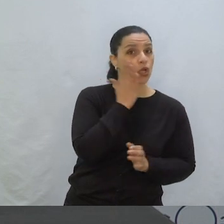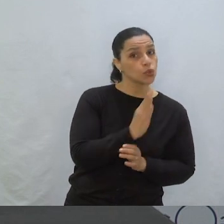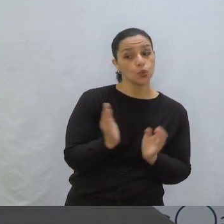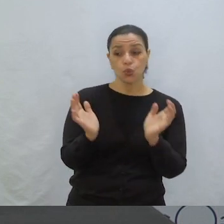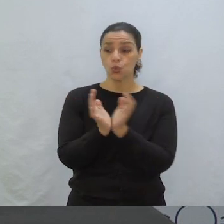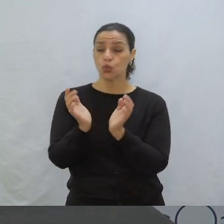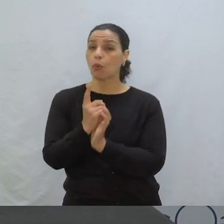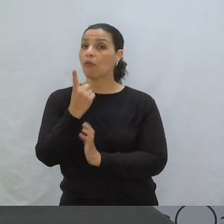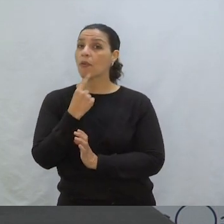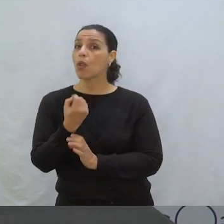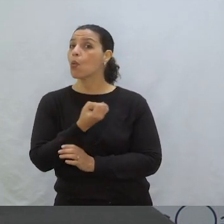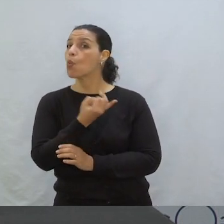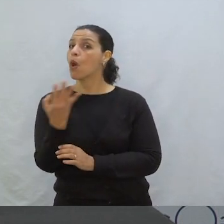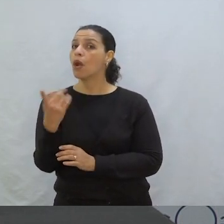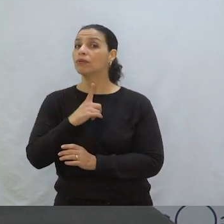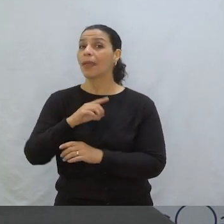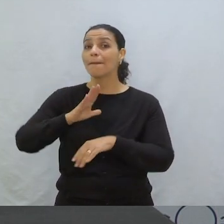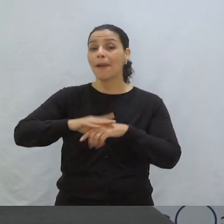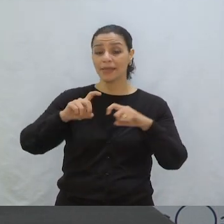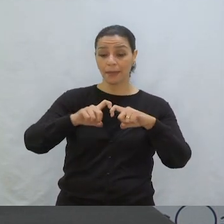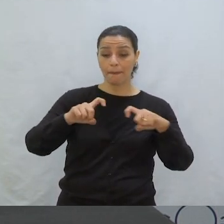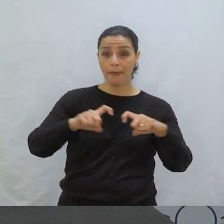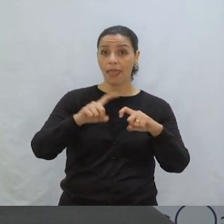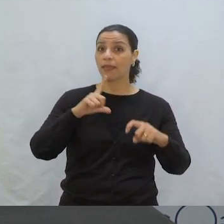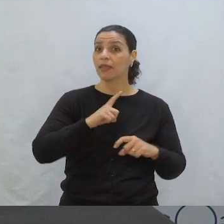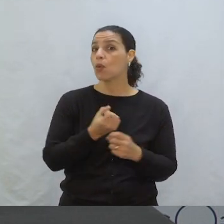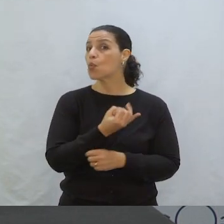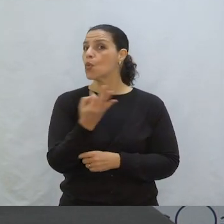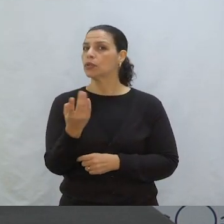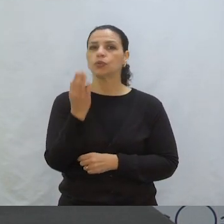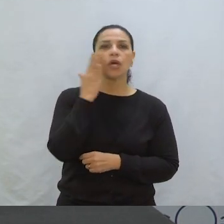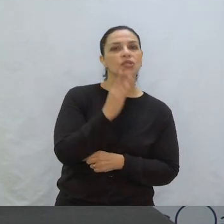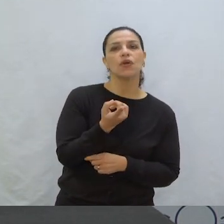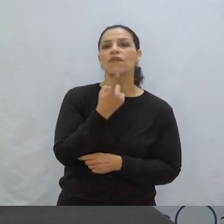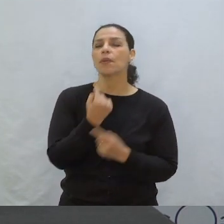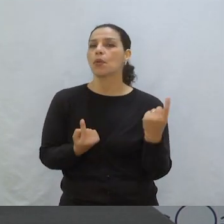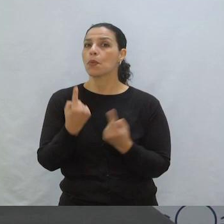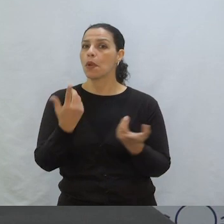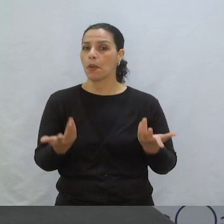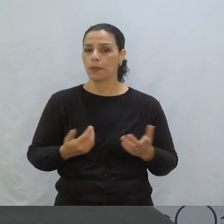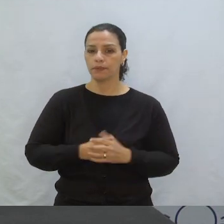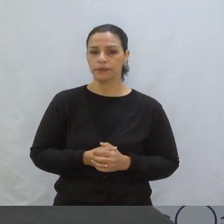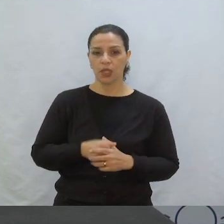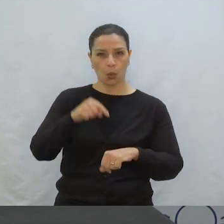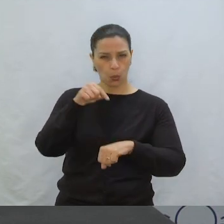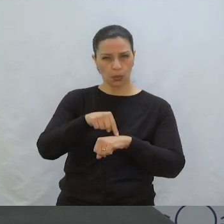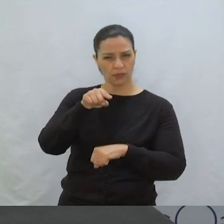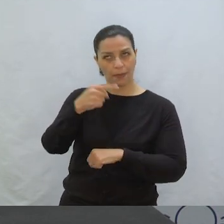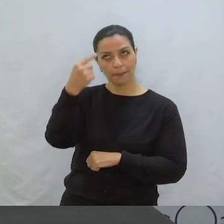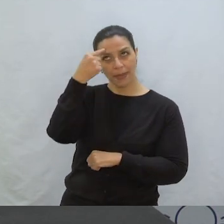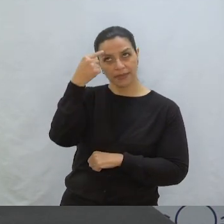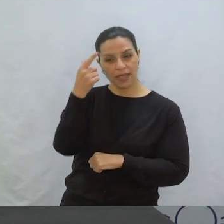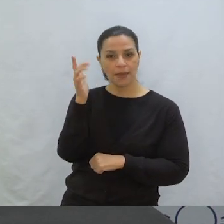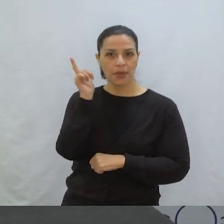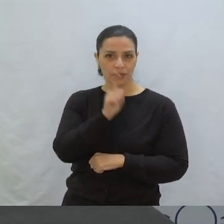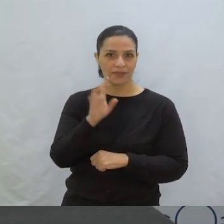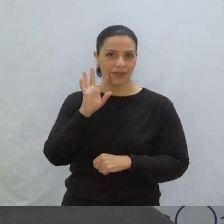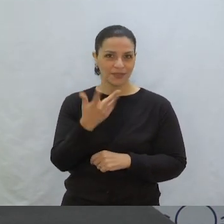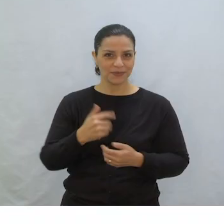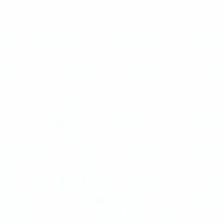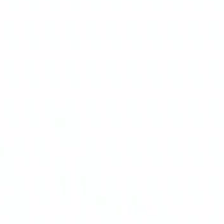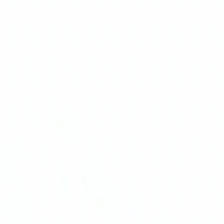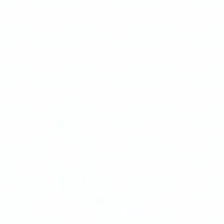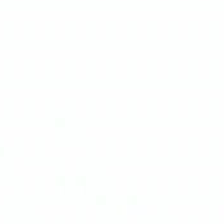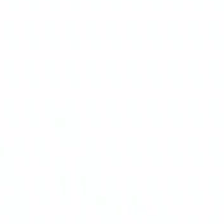grupo vermelho. Qual desses grupos possui mais meia? Azul ou vermelho? Vou dar um tempo para você tentar